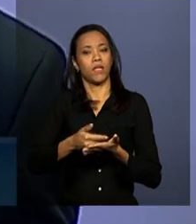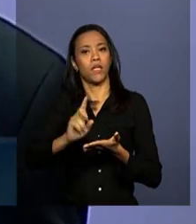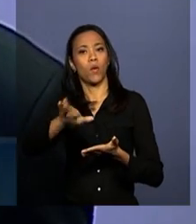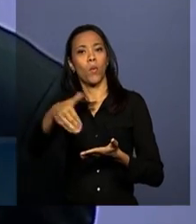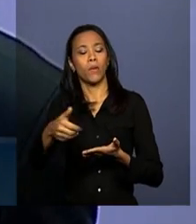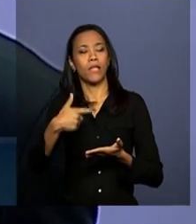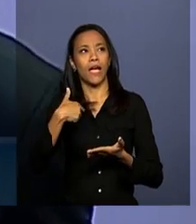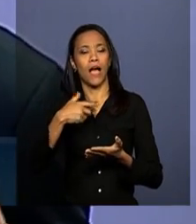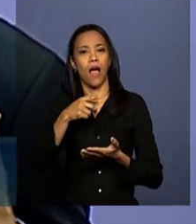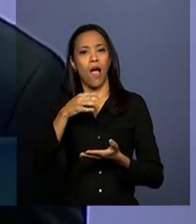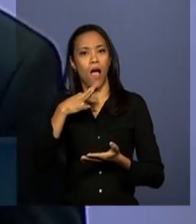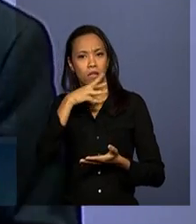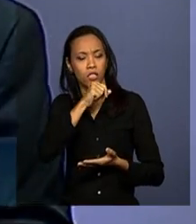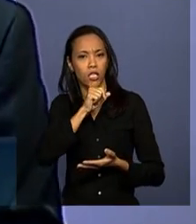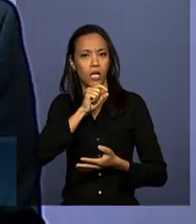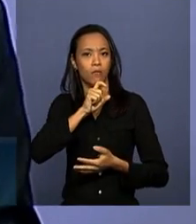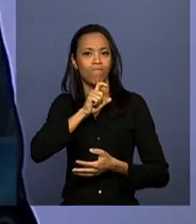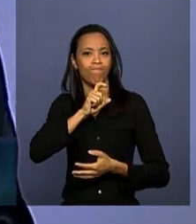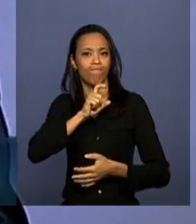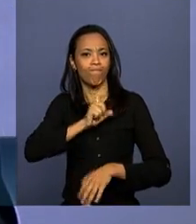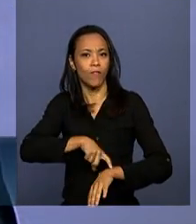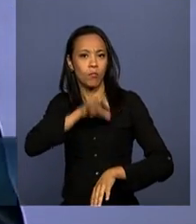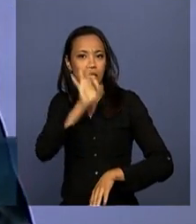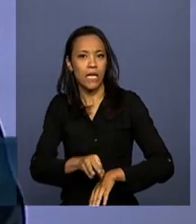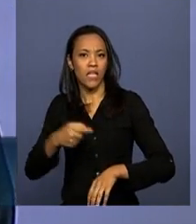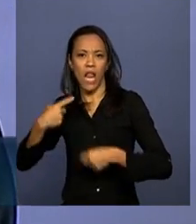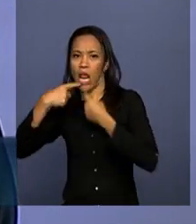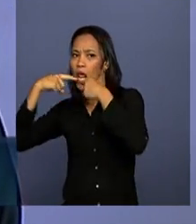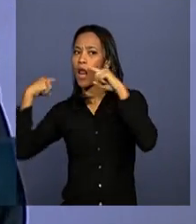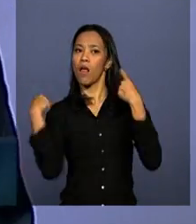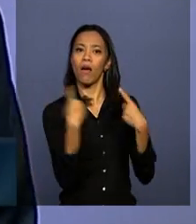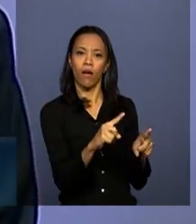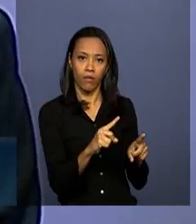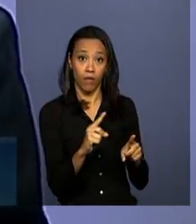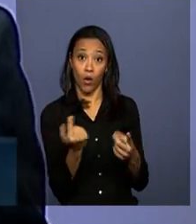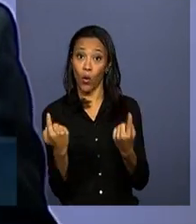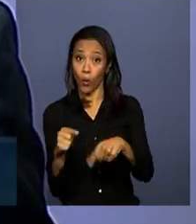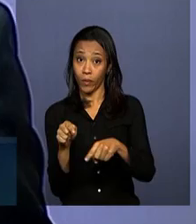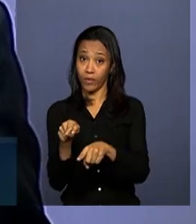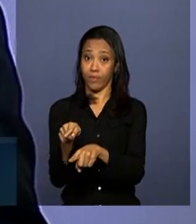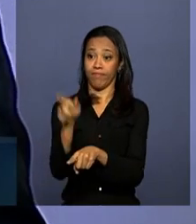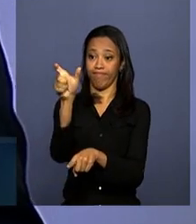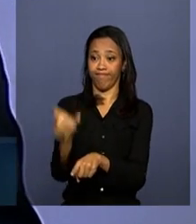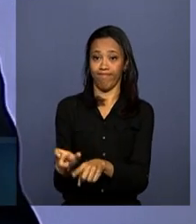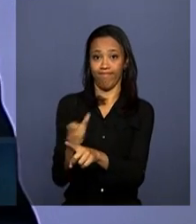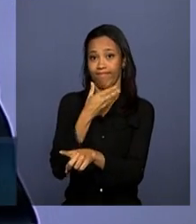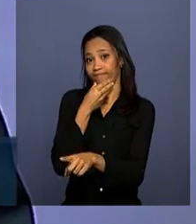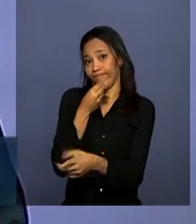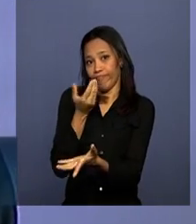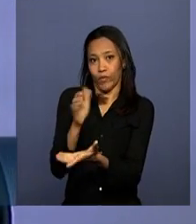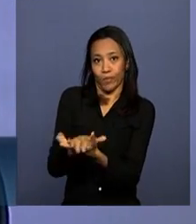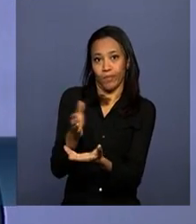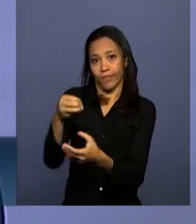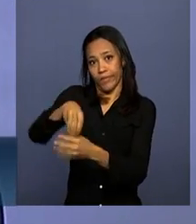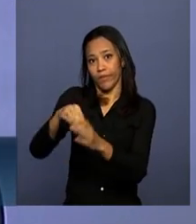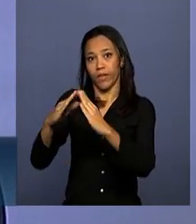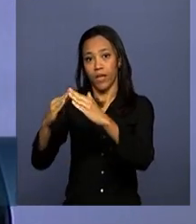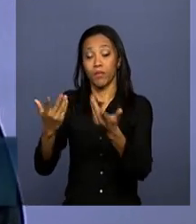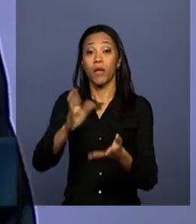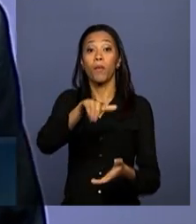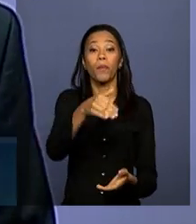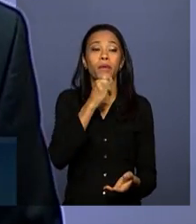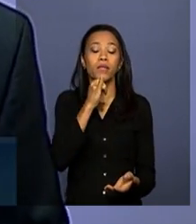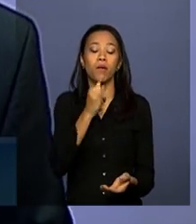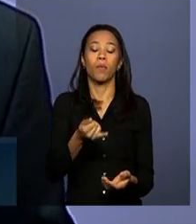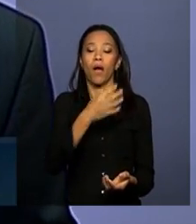julgar mais seguro, mais tranquilo, mais adequado para ela, conseguir fazer a denúncia. Porque, diferente do que acontece na violência contra a criança e o adolescente,